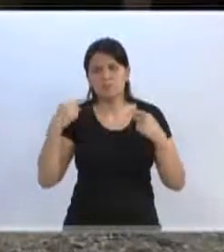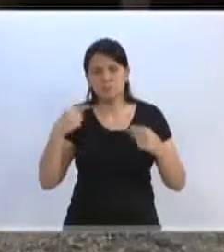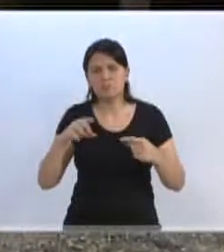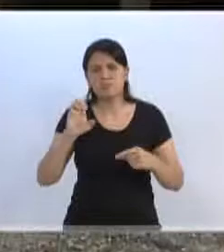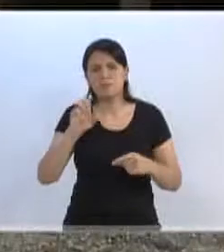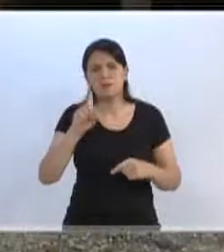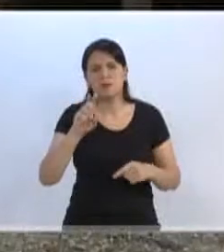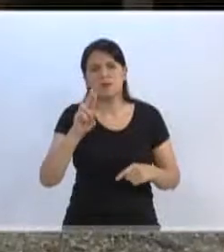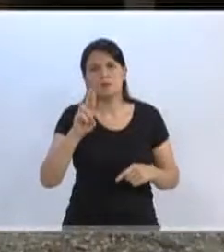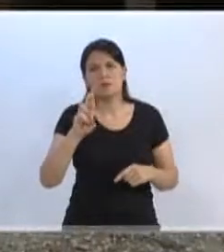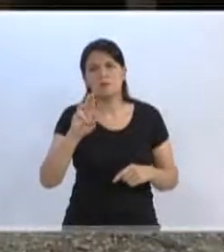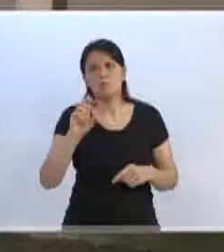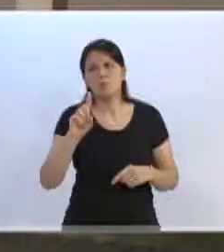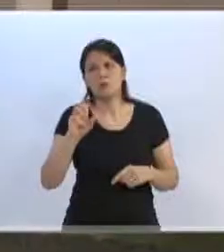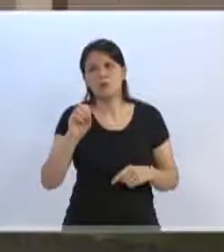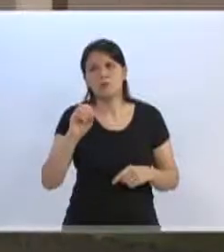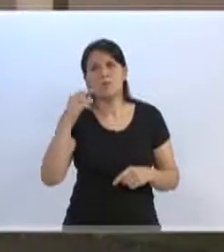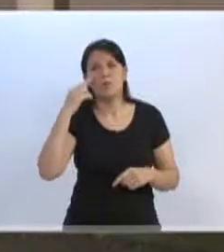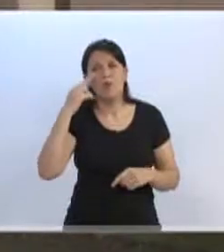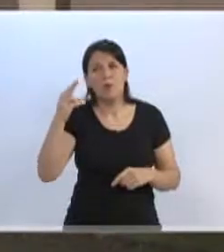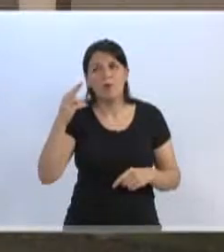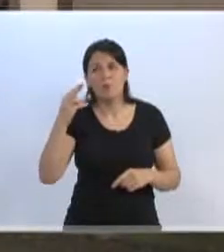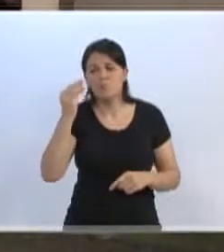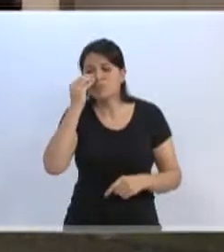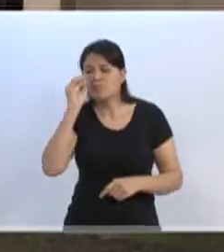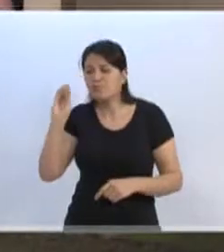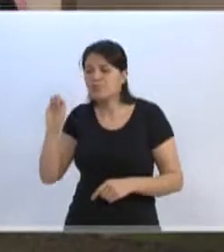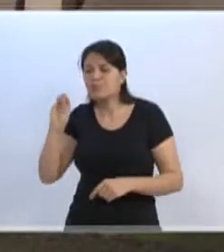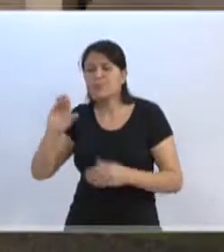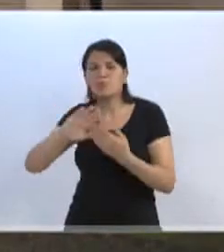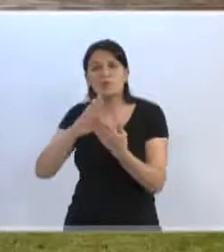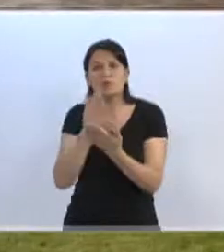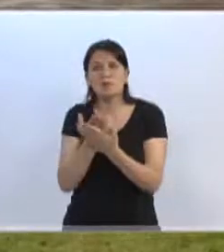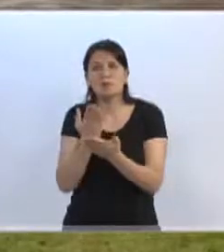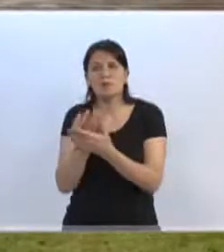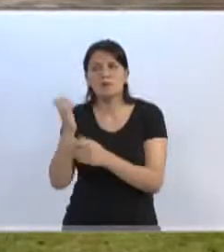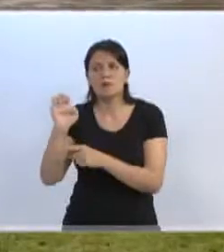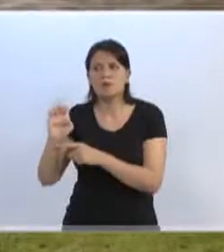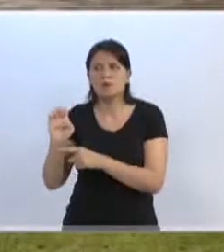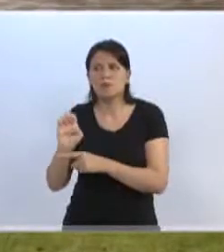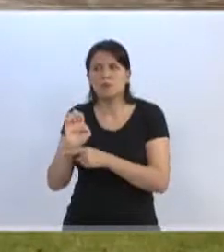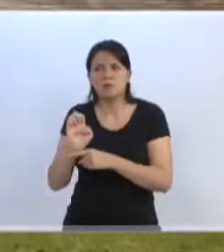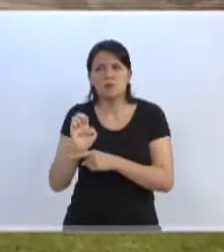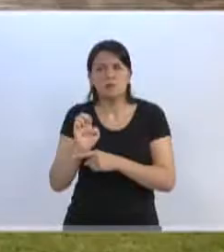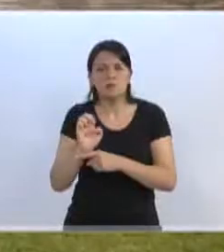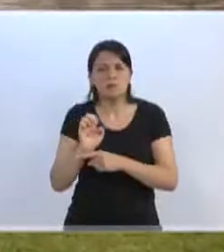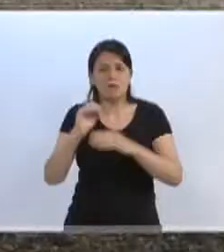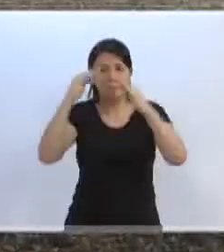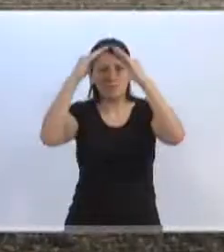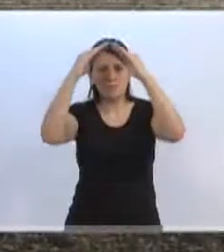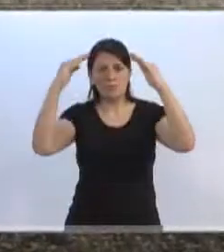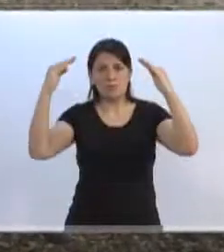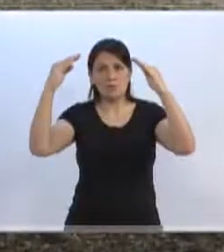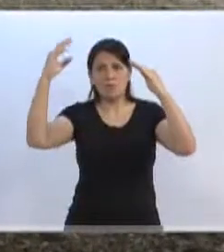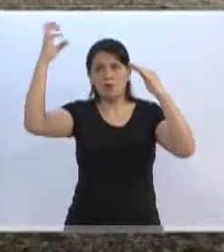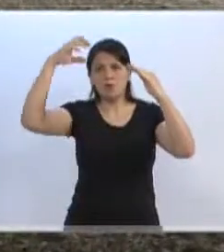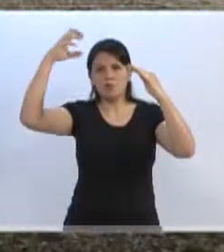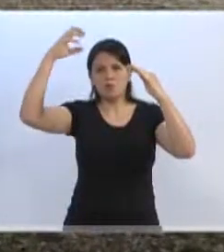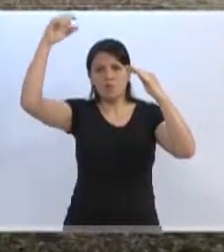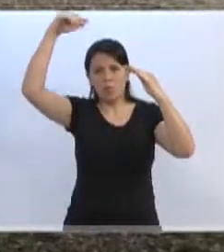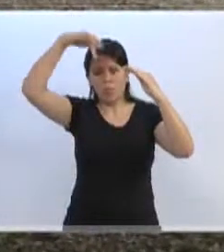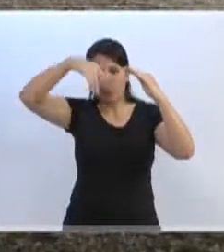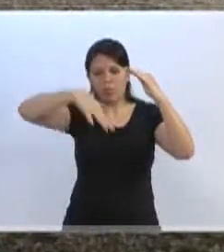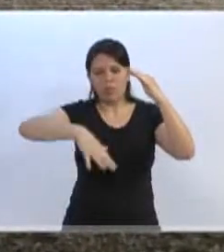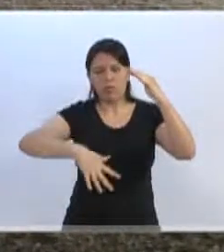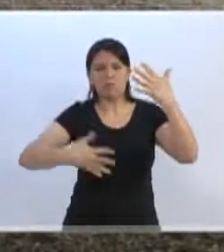deixando olha só a situação de abandono de uma escola estadual sem contar com o telhado gente tá chovendo tudo estivemos lá no dia de